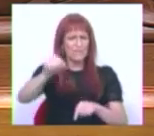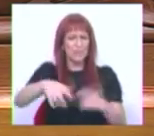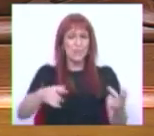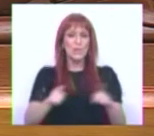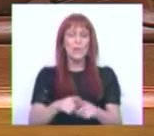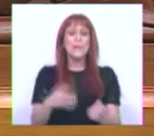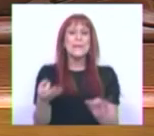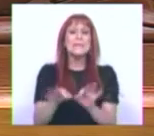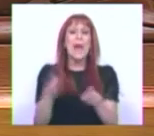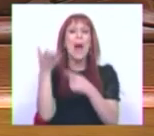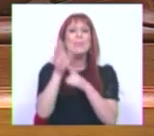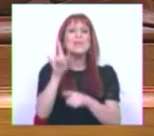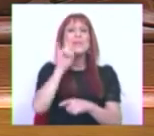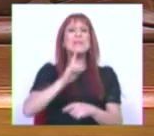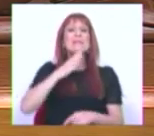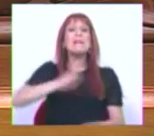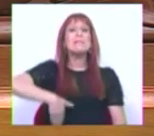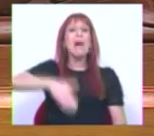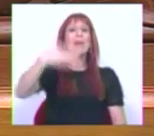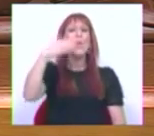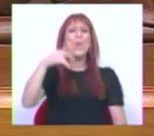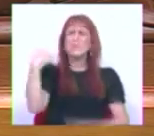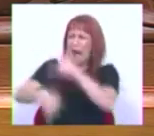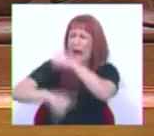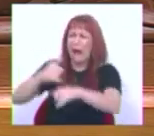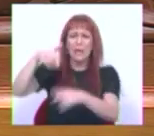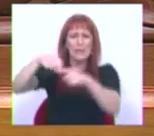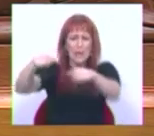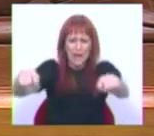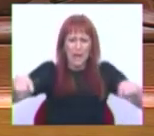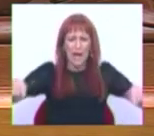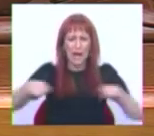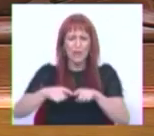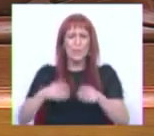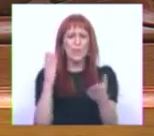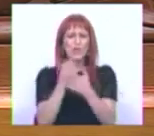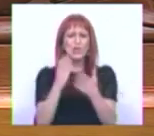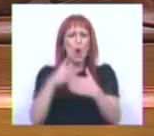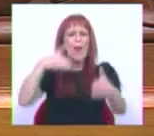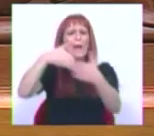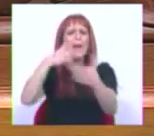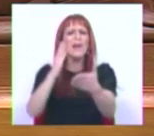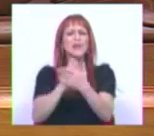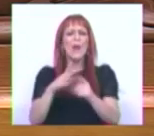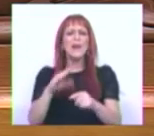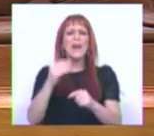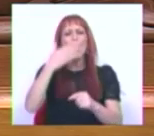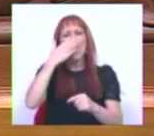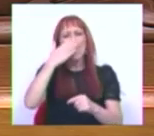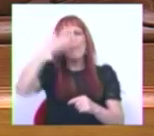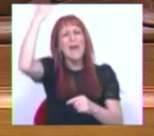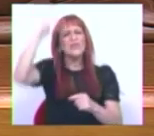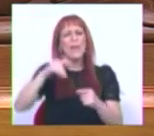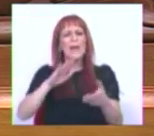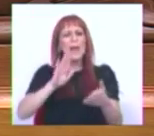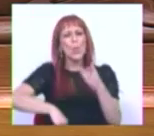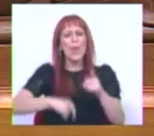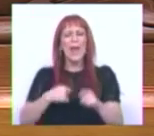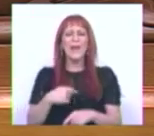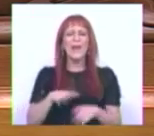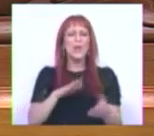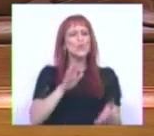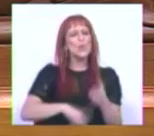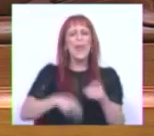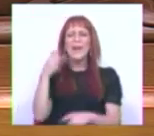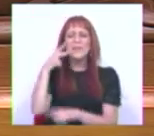Como, por exemplo, aquela menina de 12 anos, que foi agredida no recreio de uma escola em Cascais por uma colega mais velha e com os companheiros a filmar e